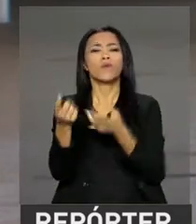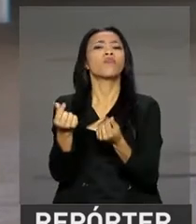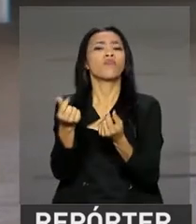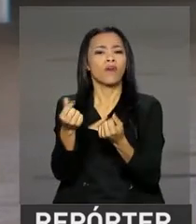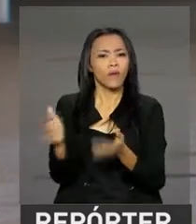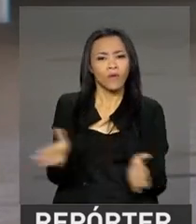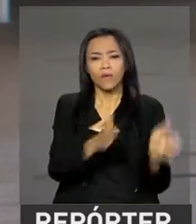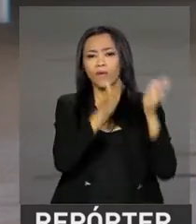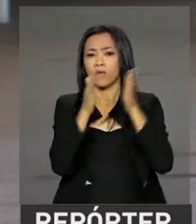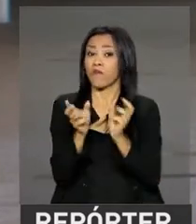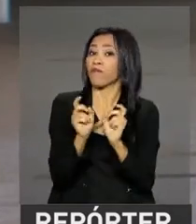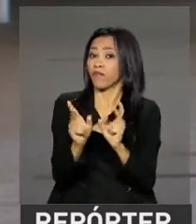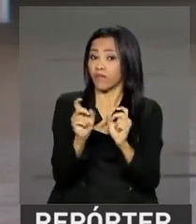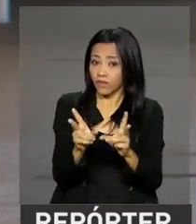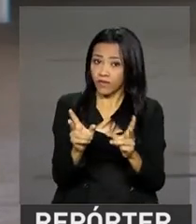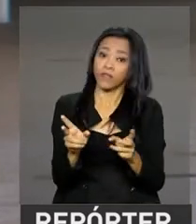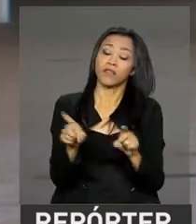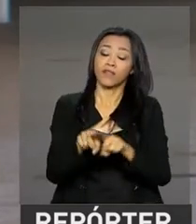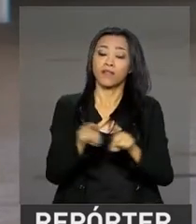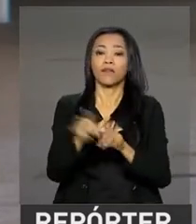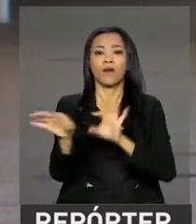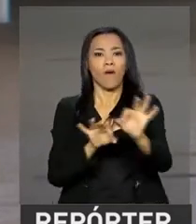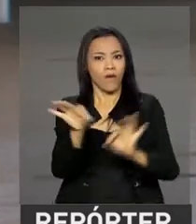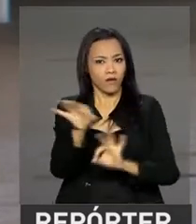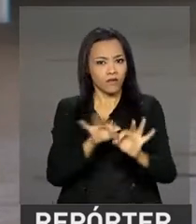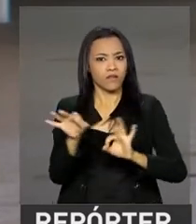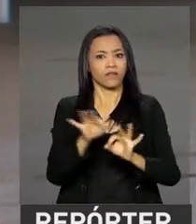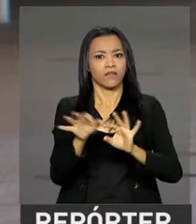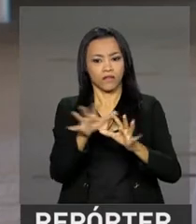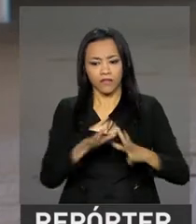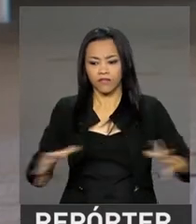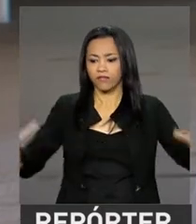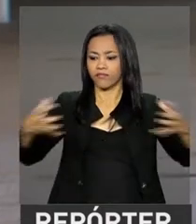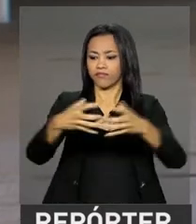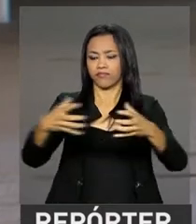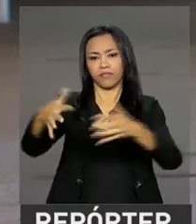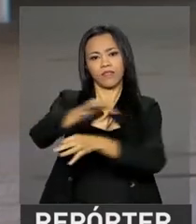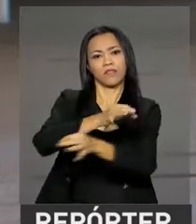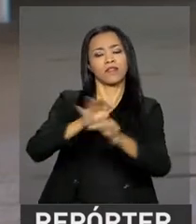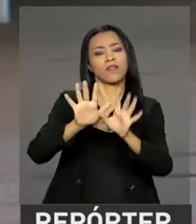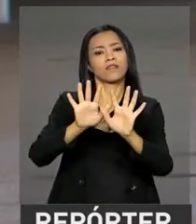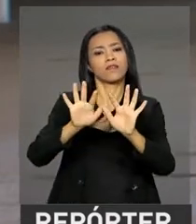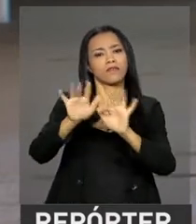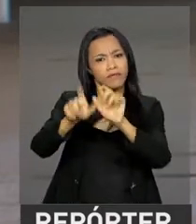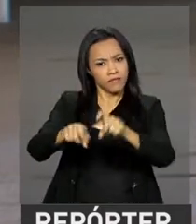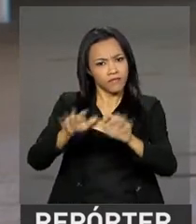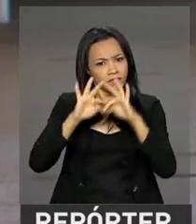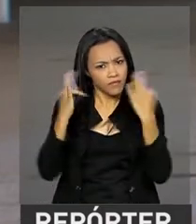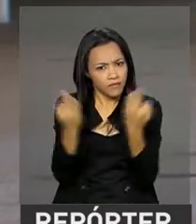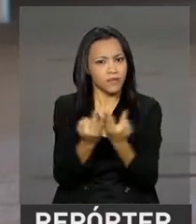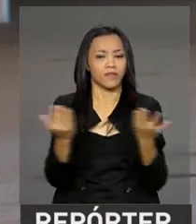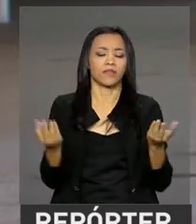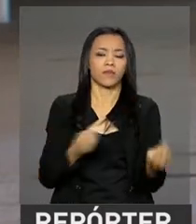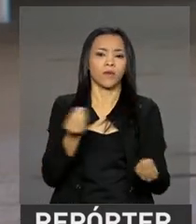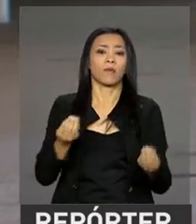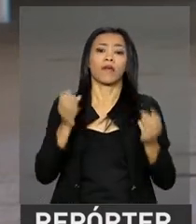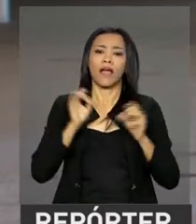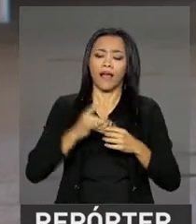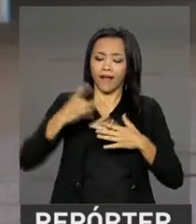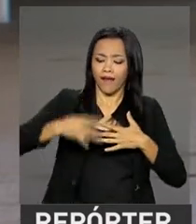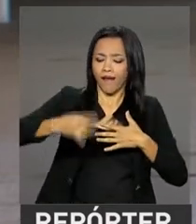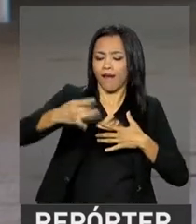comercialização e também para a organização econômica das famílias no campo a cada lançamento do plano safra é